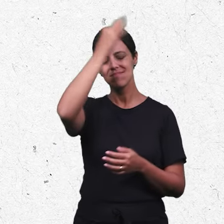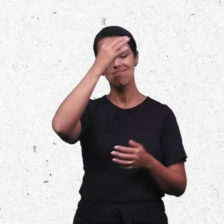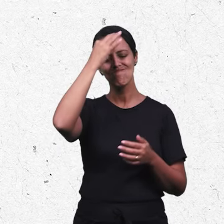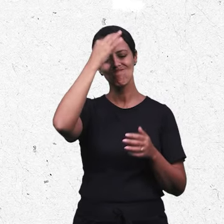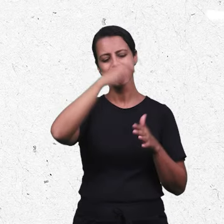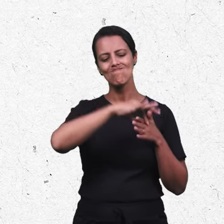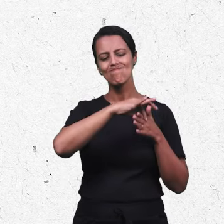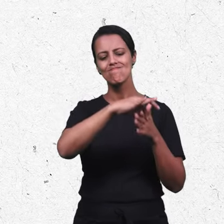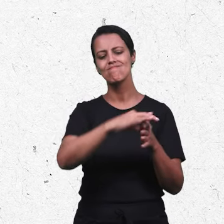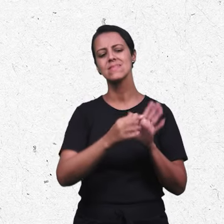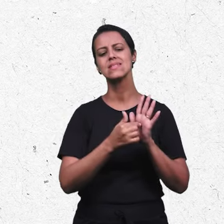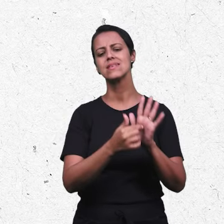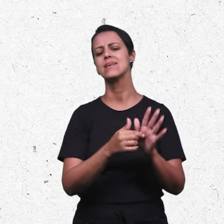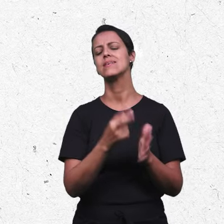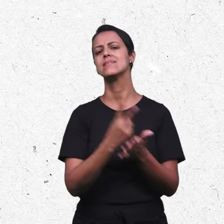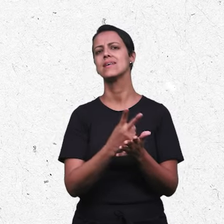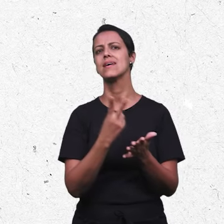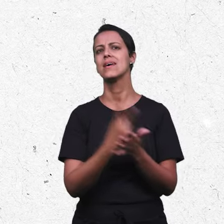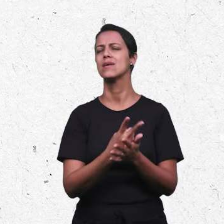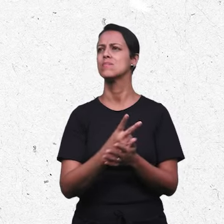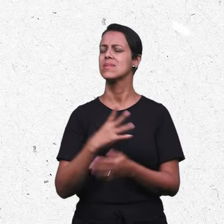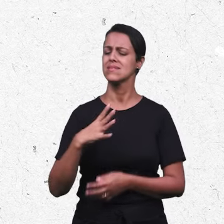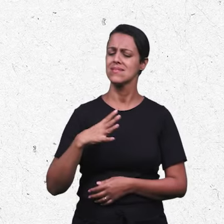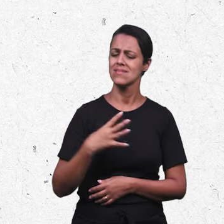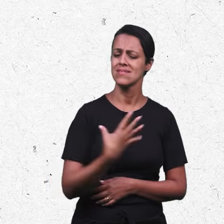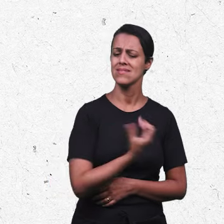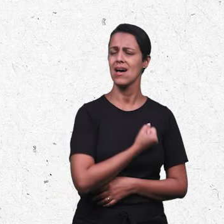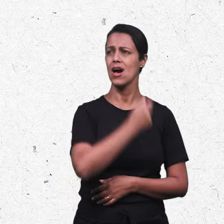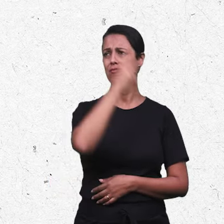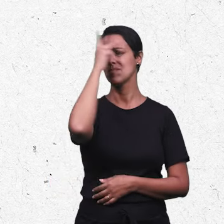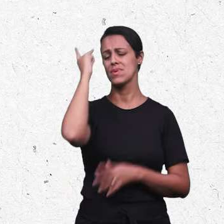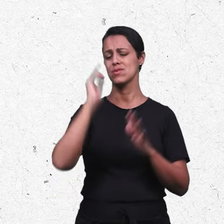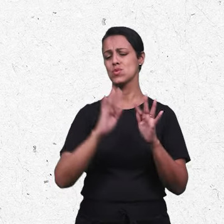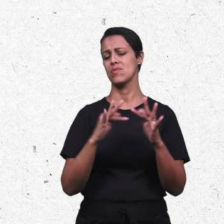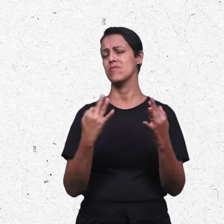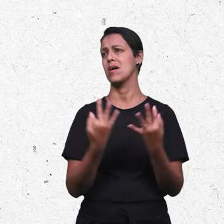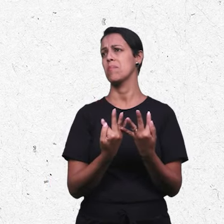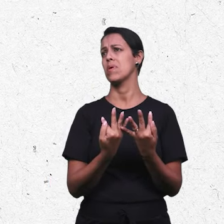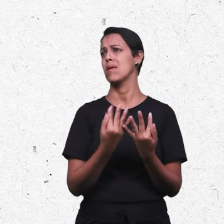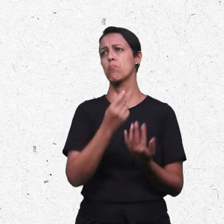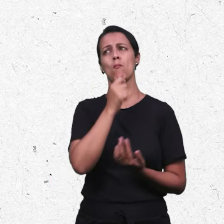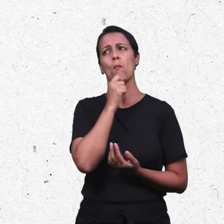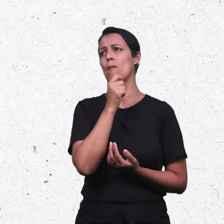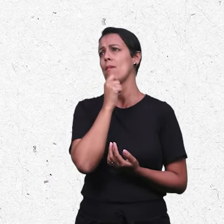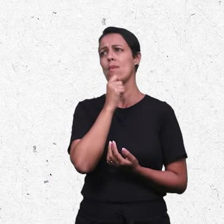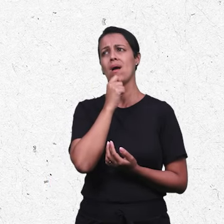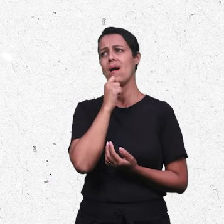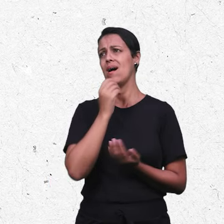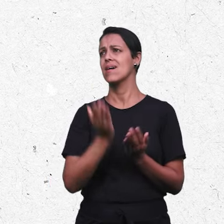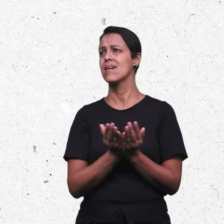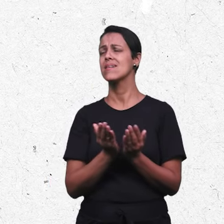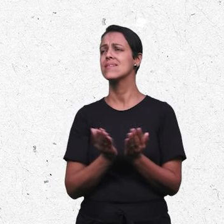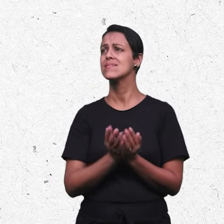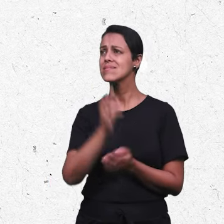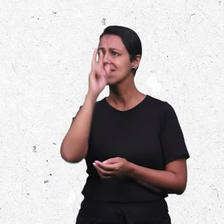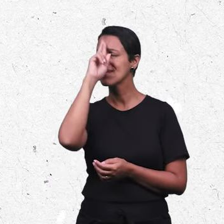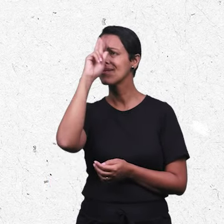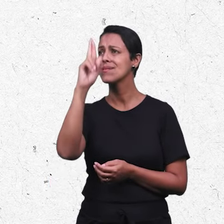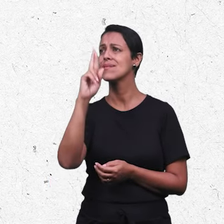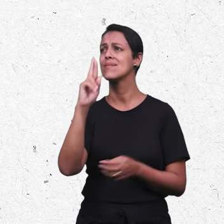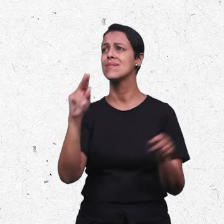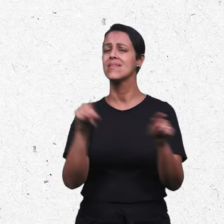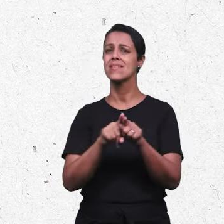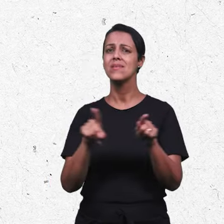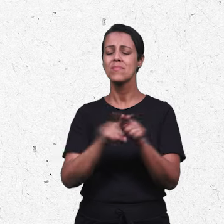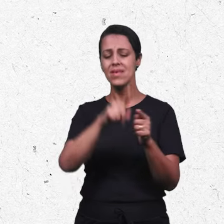espírito meu senhor salvando aquele dos nossos familiares que ainda não conhecem ao Senhor aqueles que são